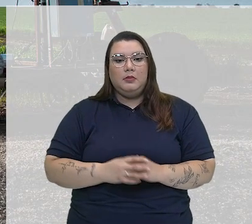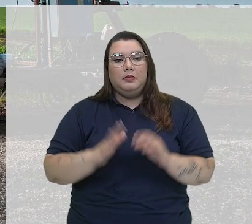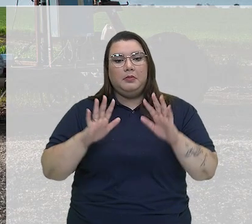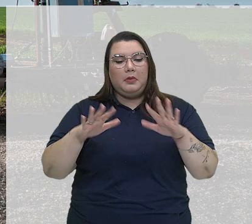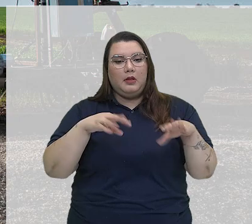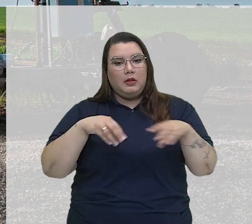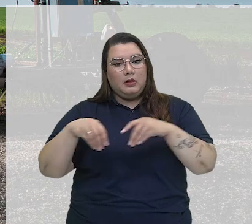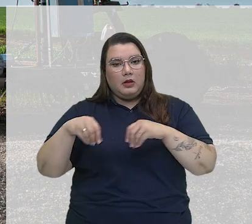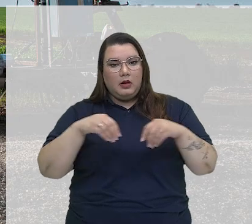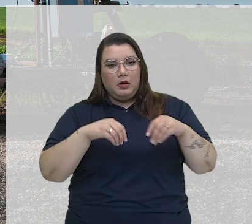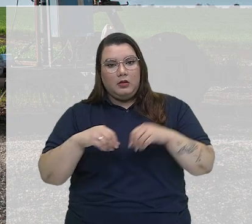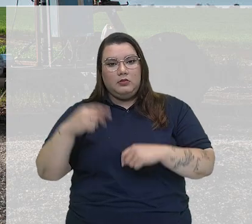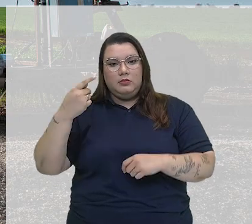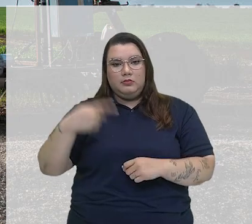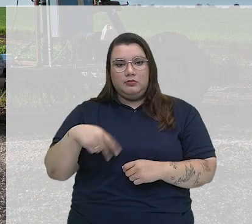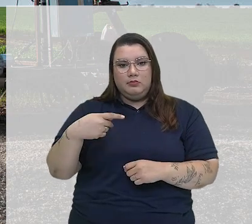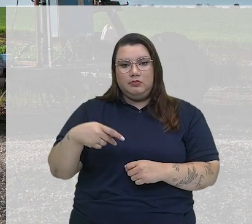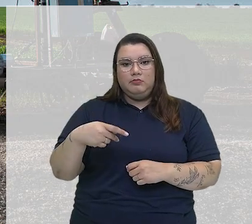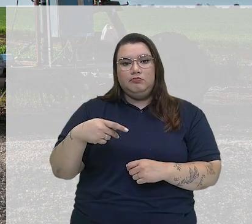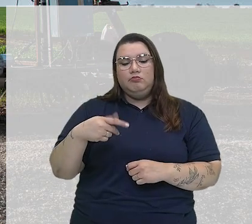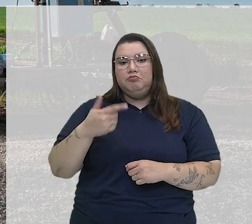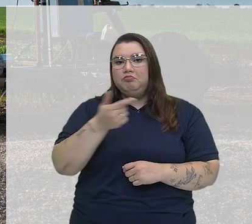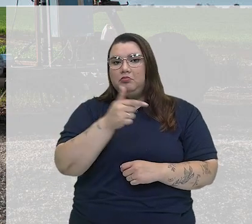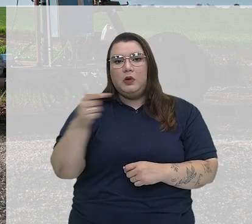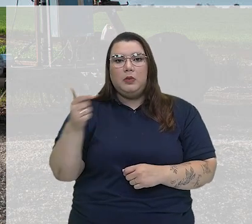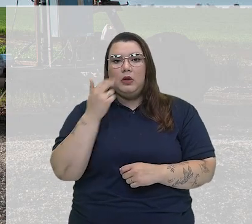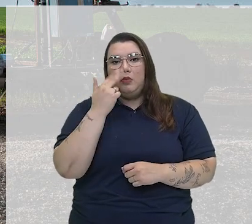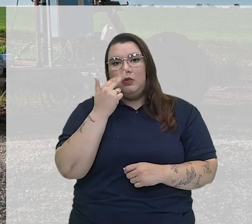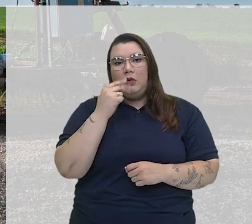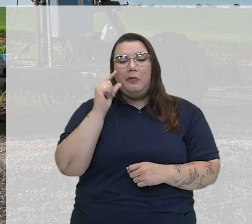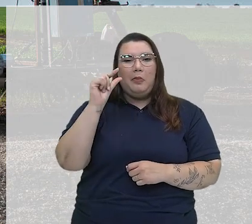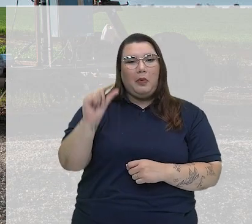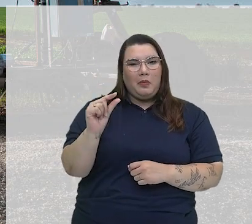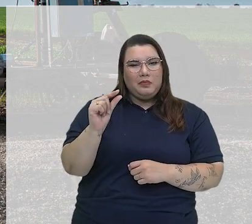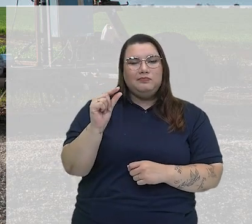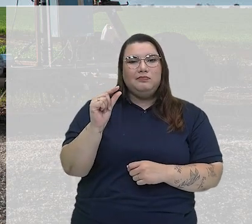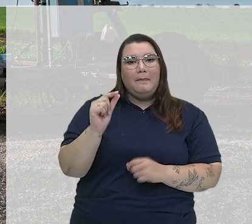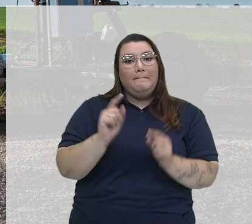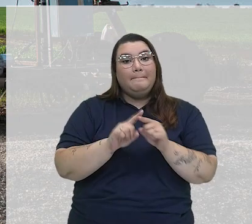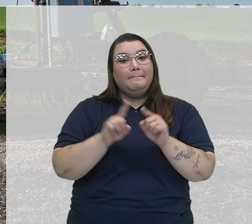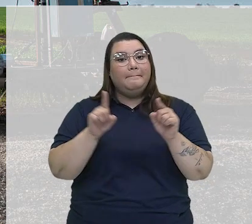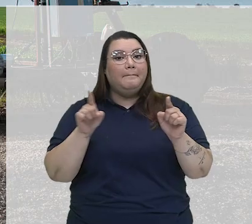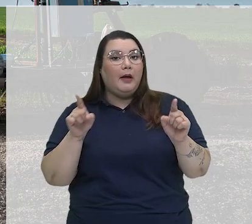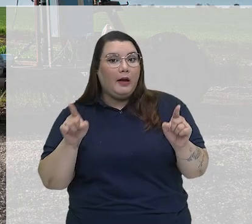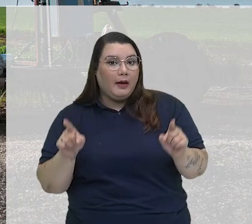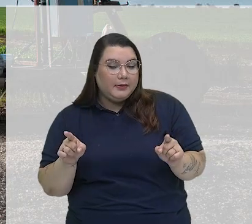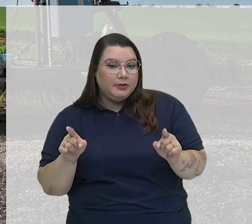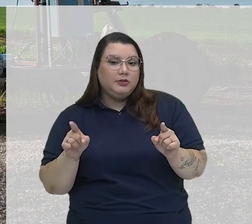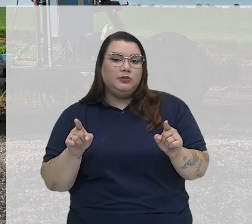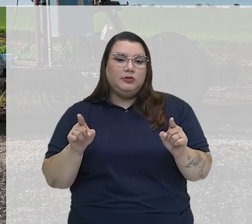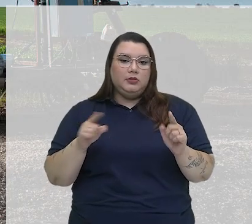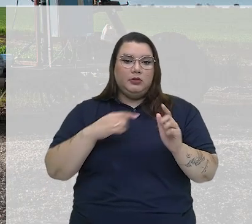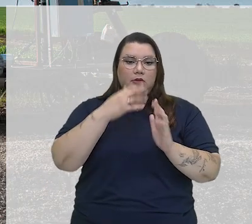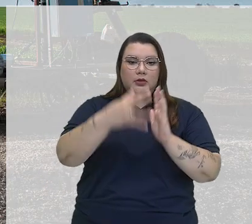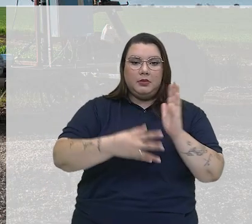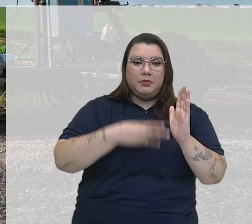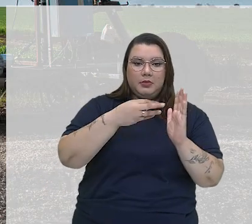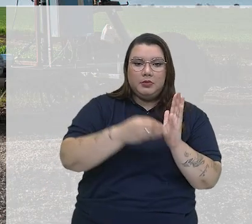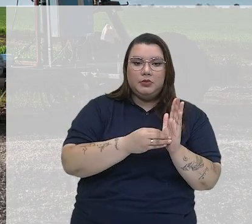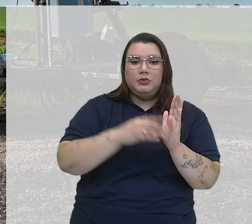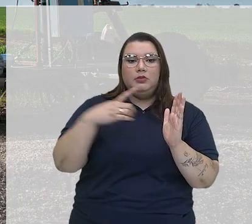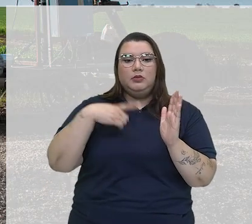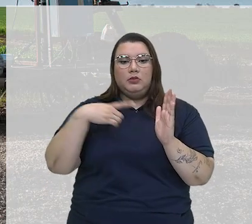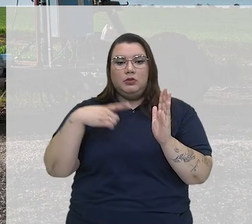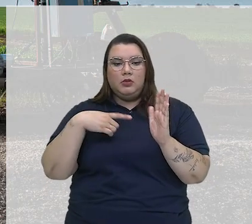os nossos solos eles são pobres em nutrientes. Mas, em compensação, na Amazônia